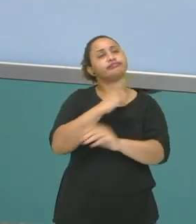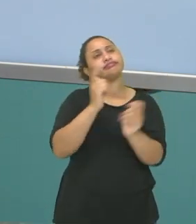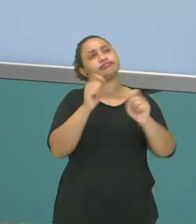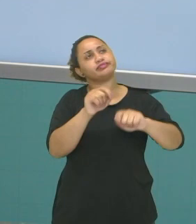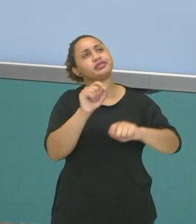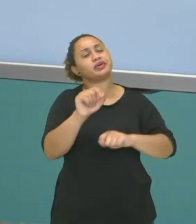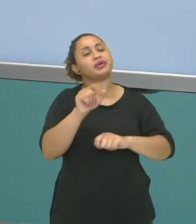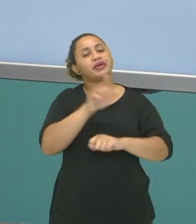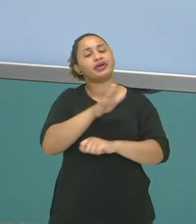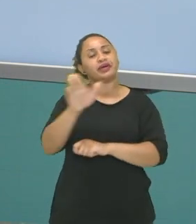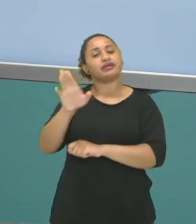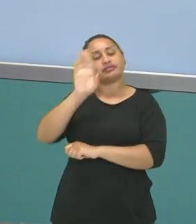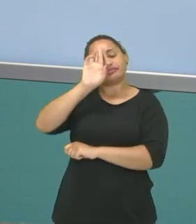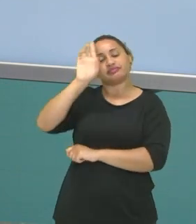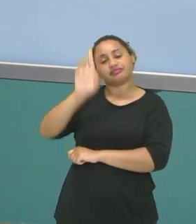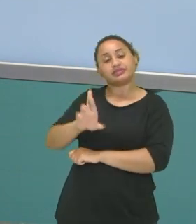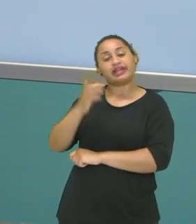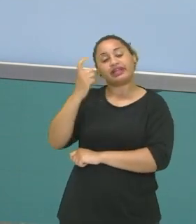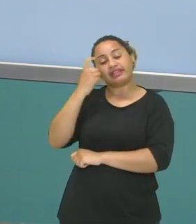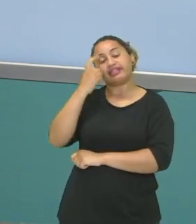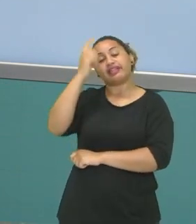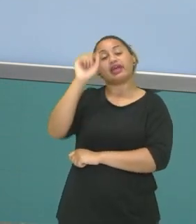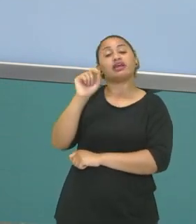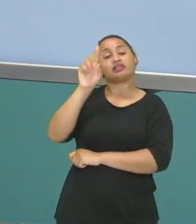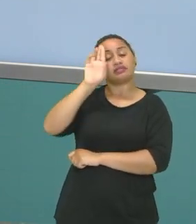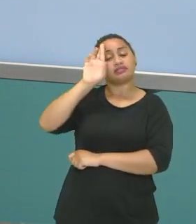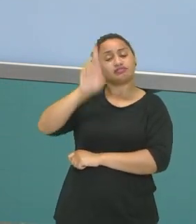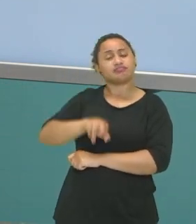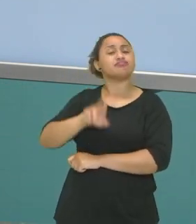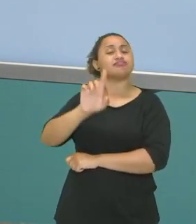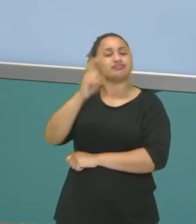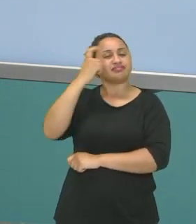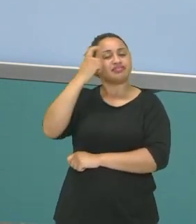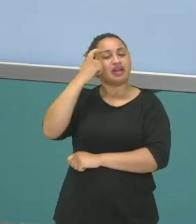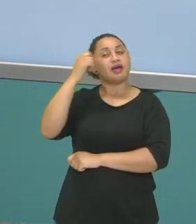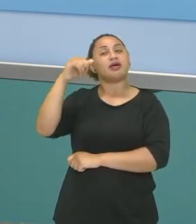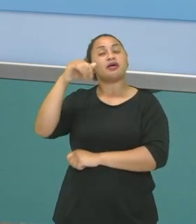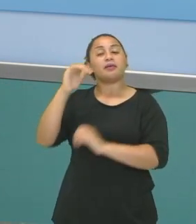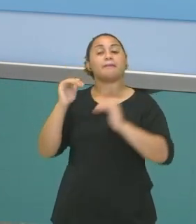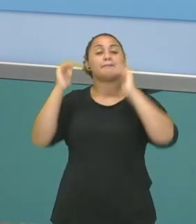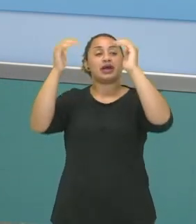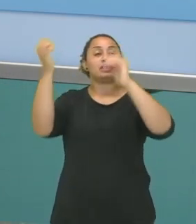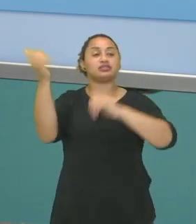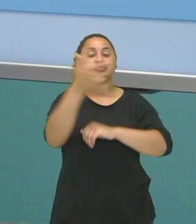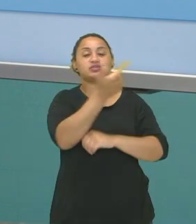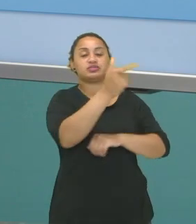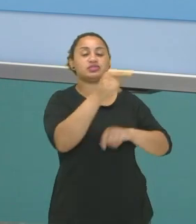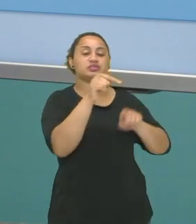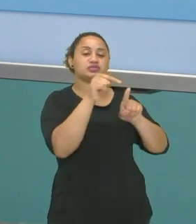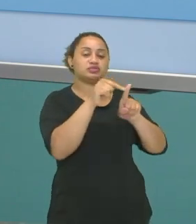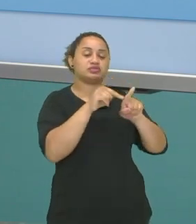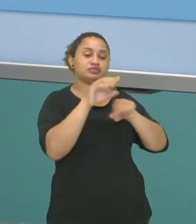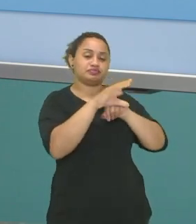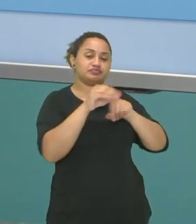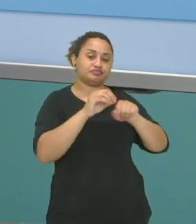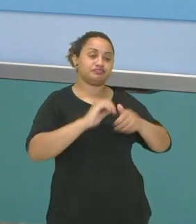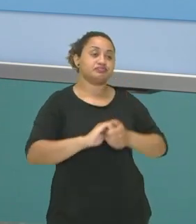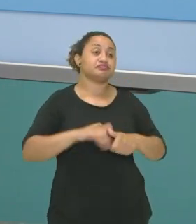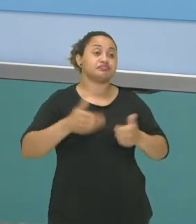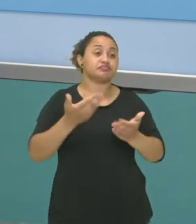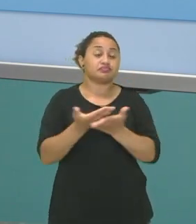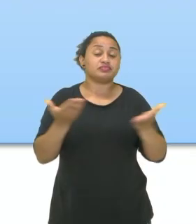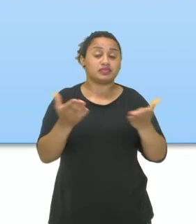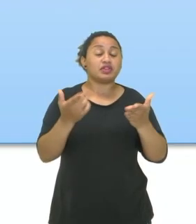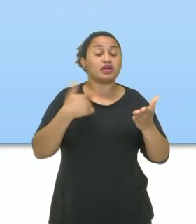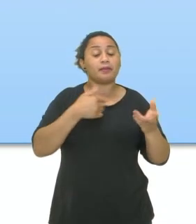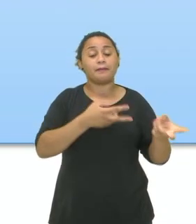o racionalismo, para a ideia de que a razão é superior às outras formas de conhecimento. Bom, nesta aula, descobrimos